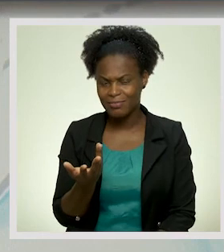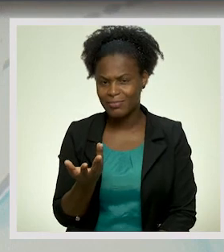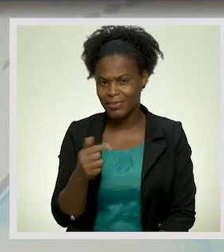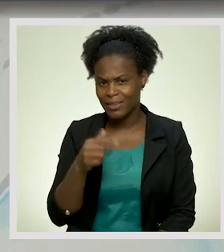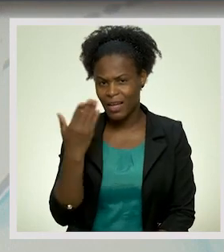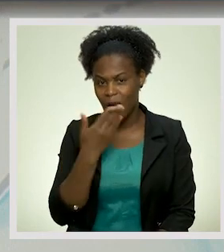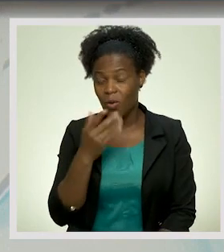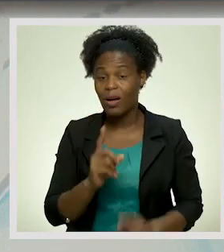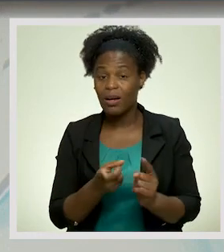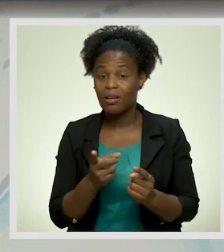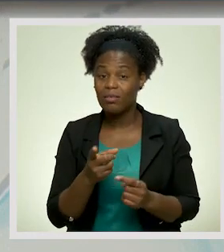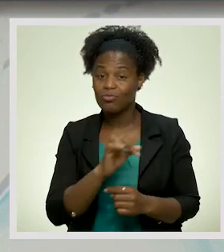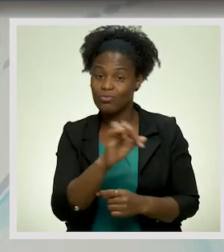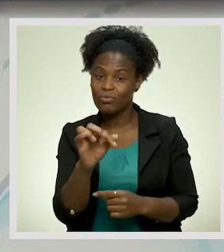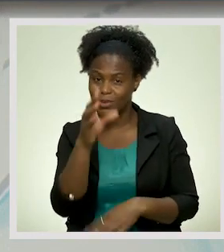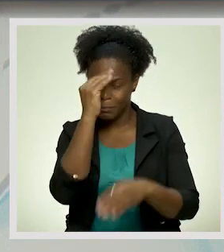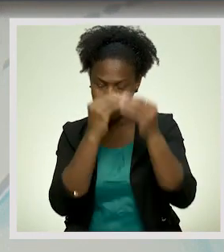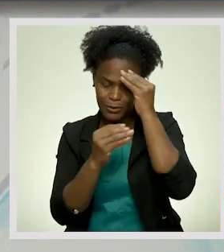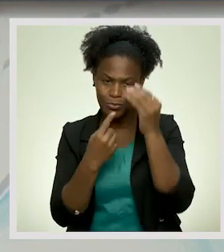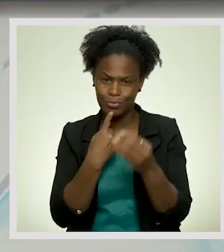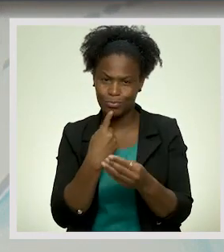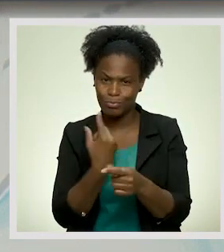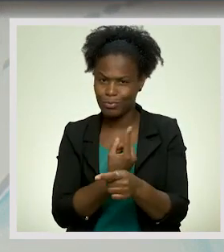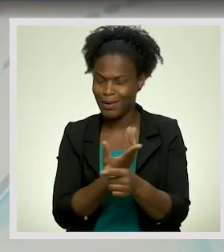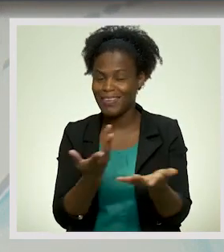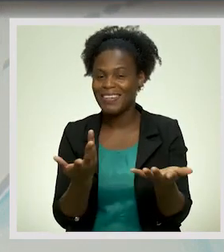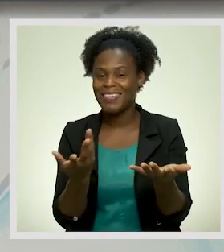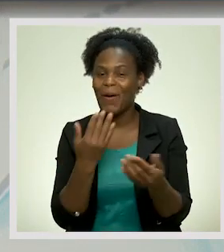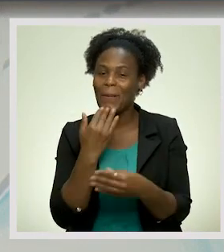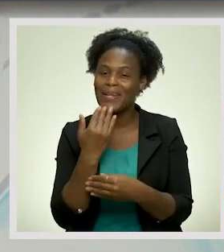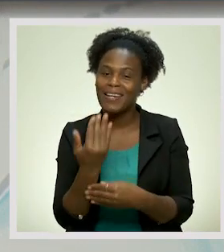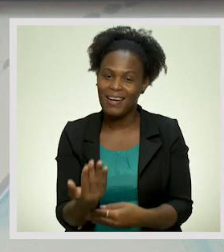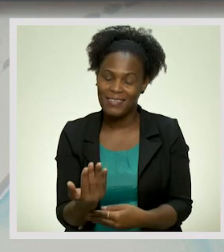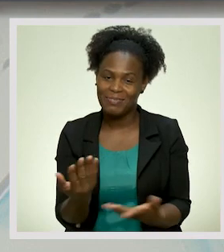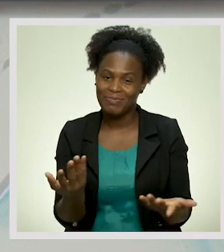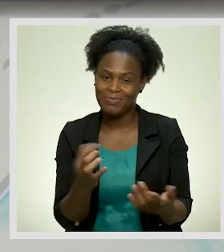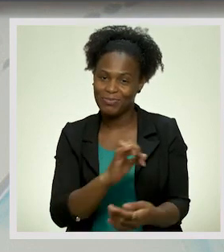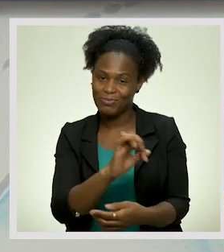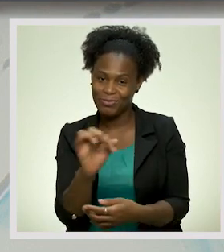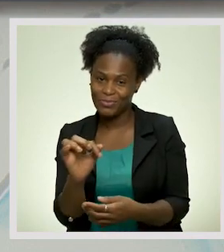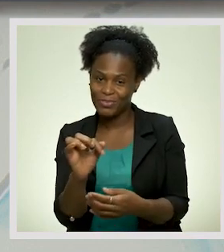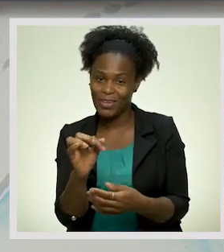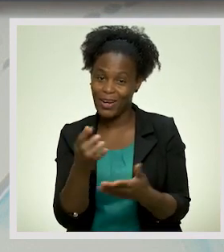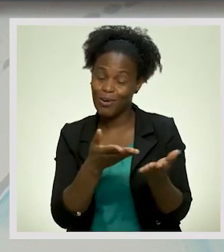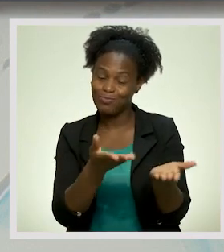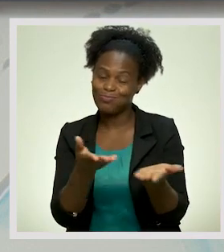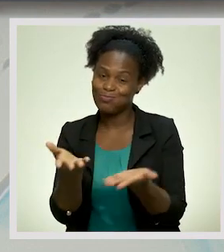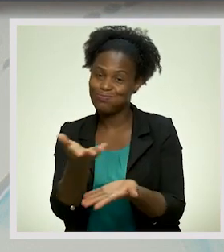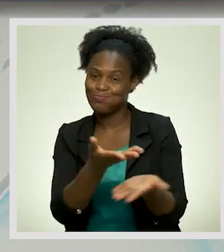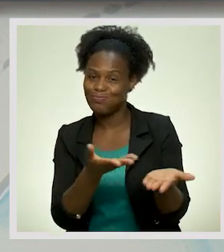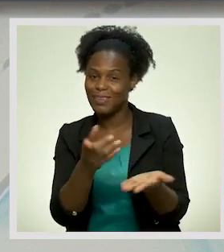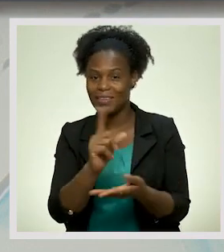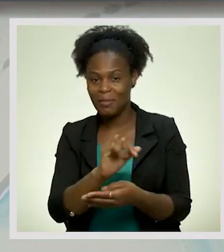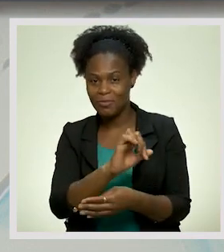que aprenderam muito. Muito obrigado pela vossa colaboração, pela